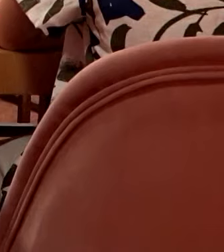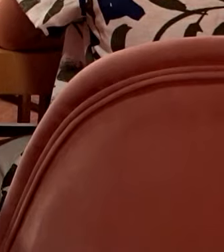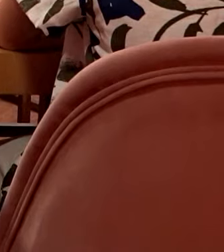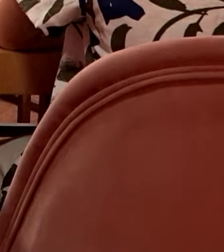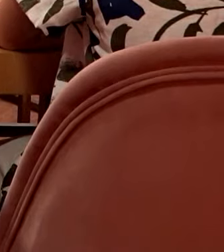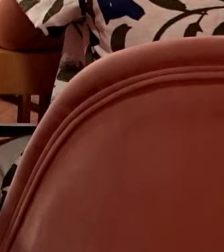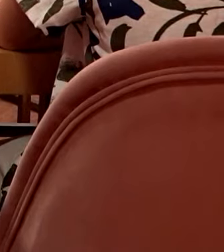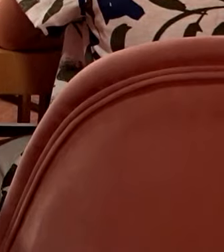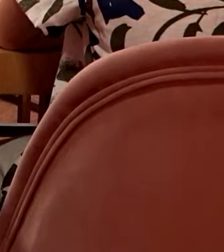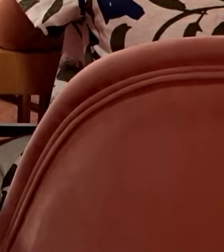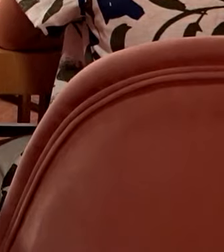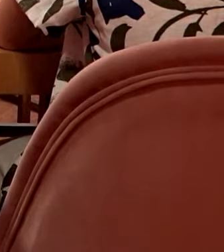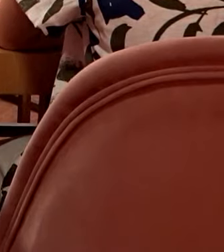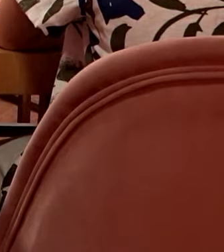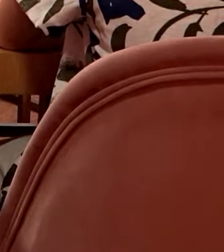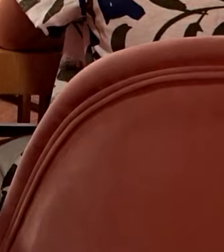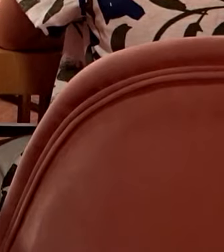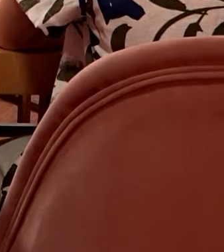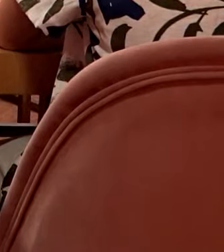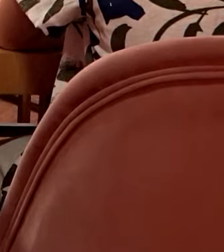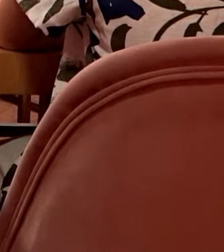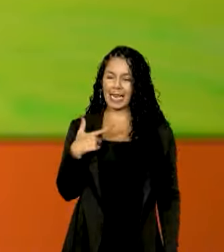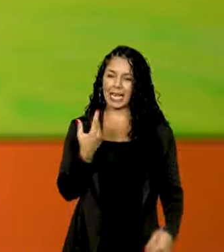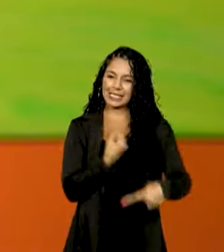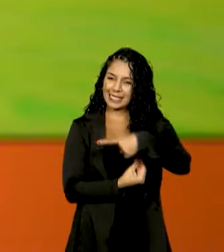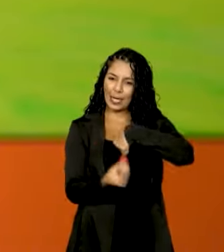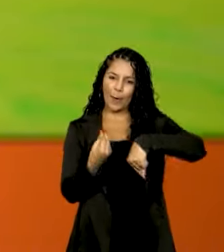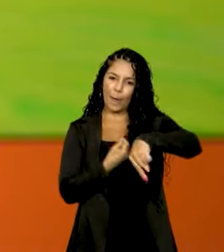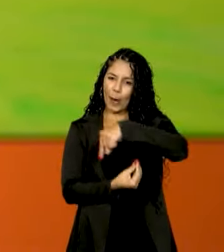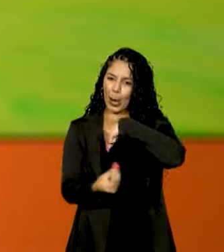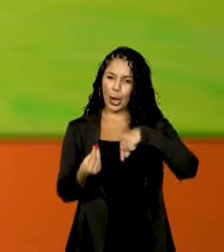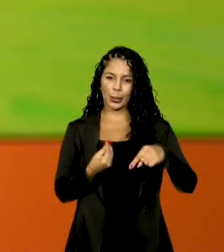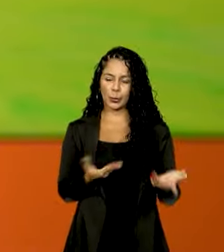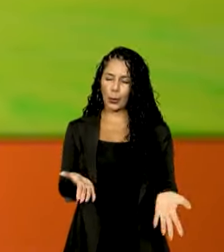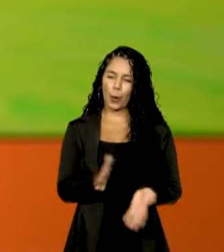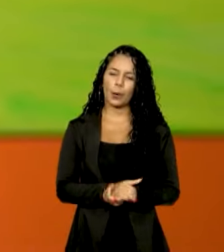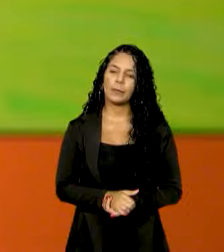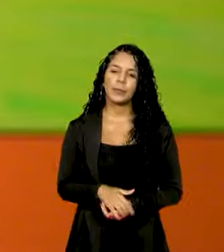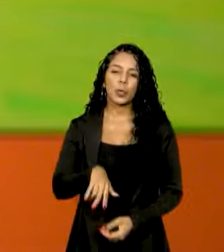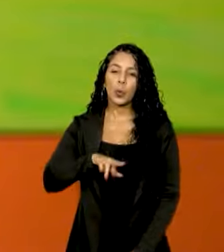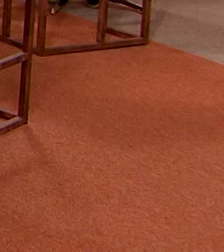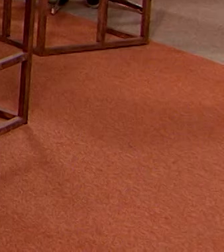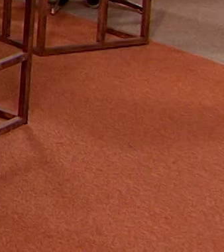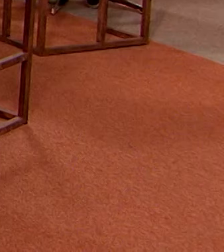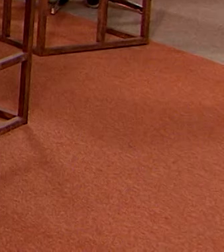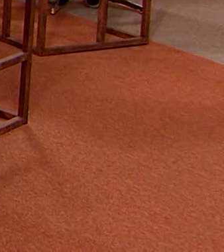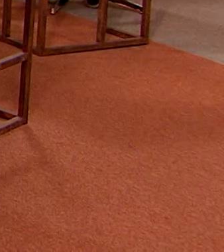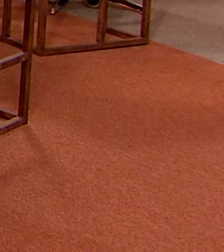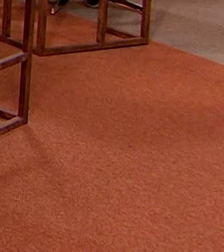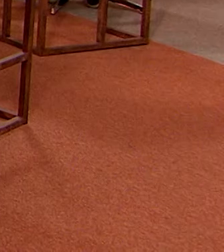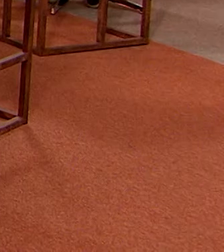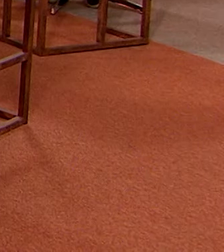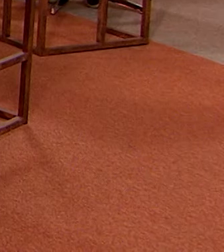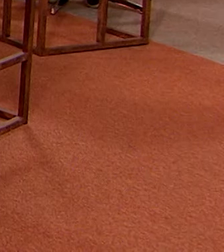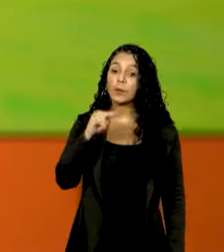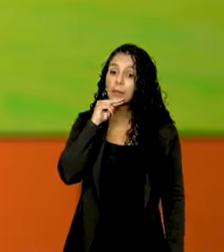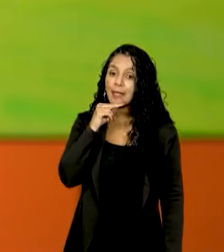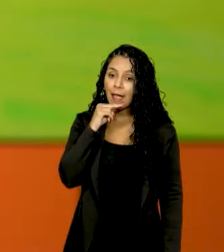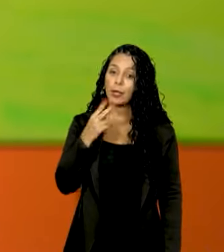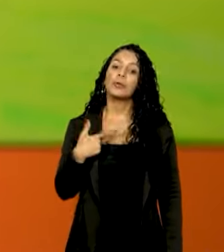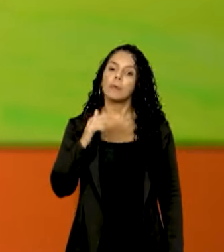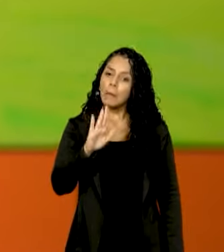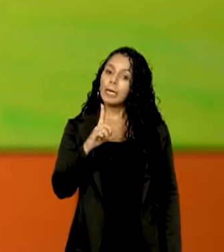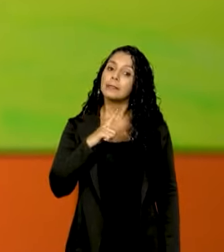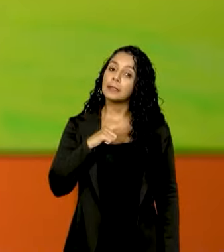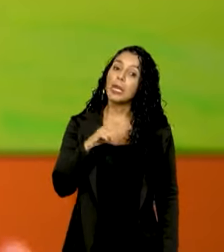Eu não tenho mais crianças ao meu redor. Uhum. Né? Eu não sou avó, não tive netos, não tenho netos. Mas eu tenho